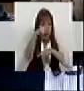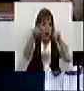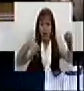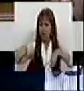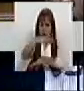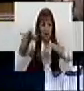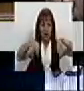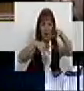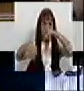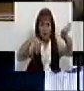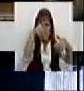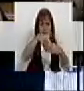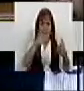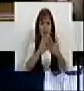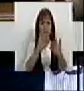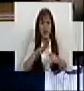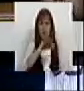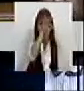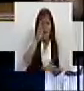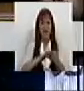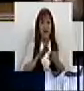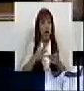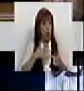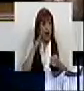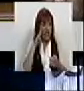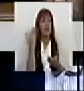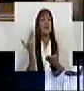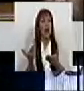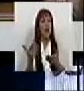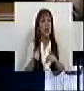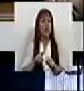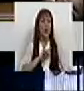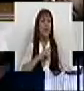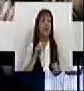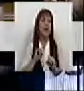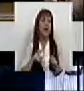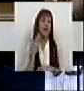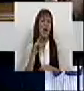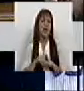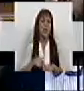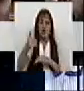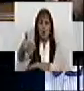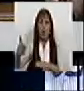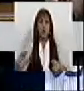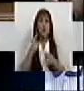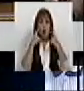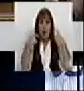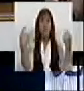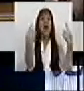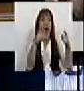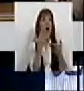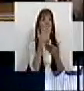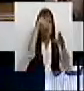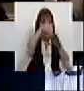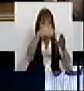tanta rotatividade que têm muito nas escolas. Bem. Quarto facto, não querem ver, mas está lá. No privado ninguém tem aulas em contentores. No público há